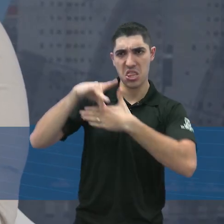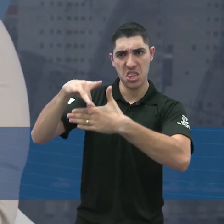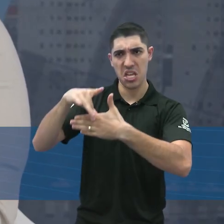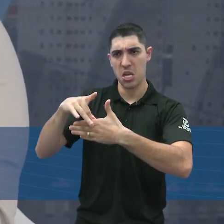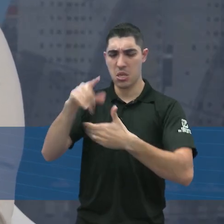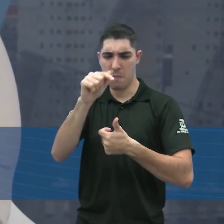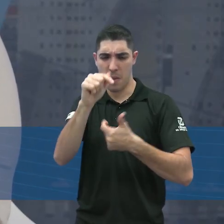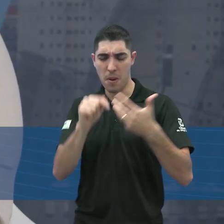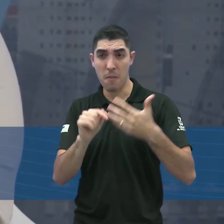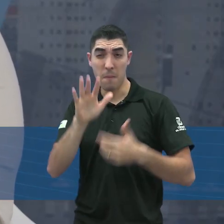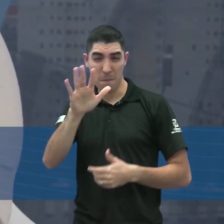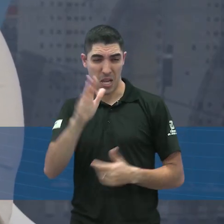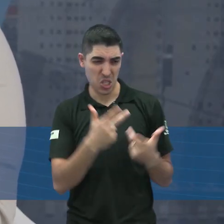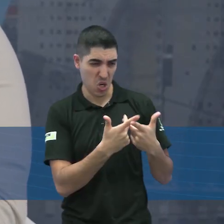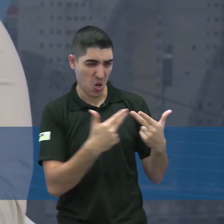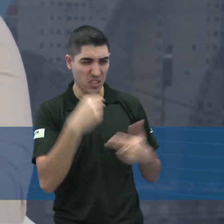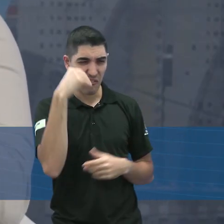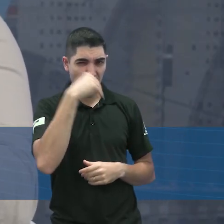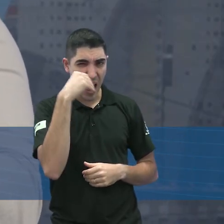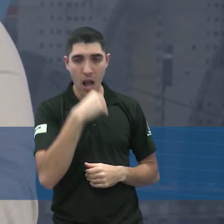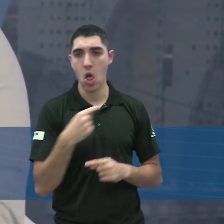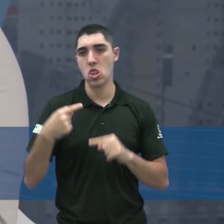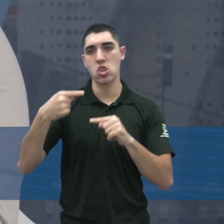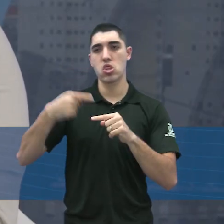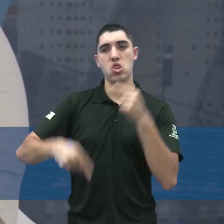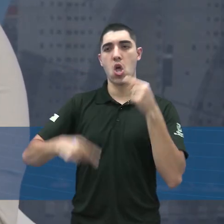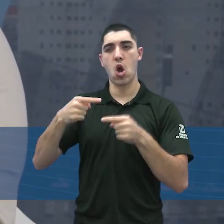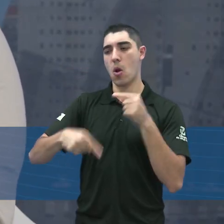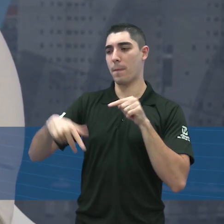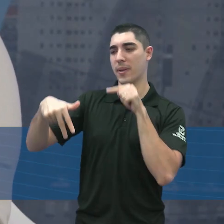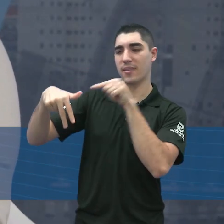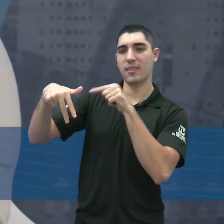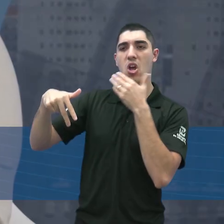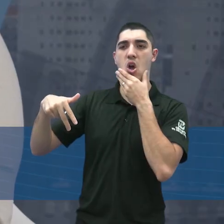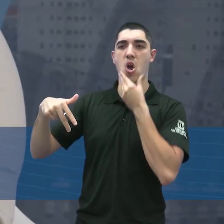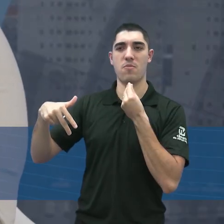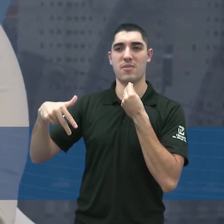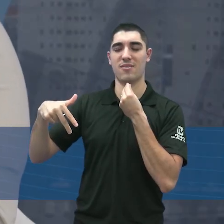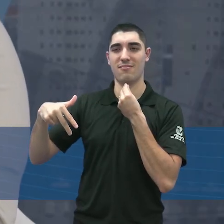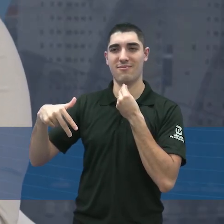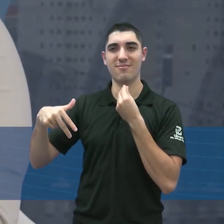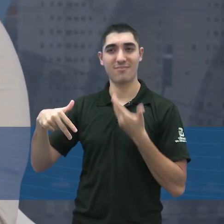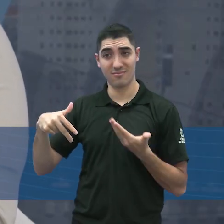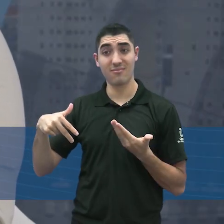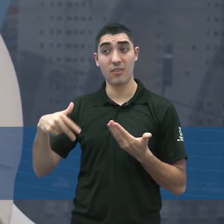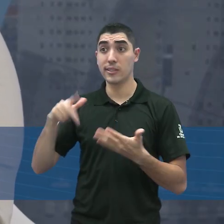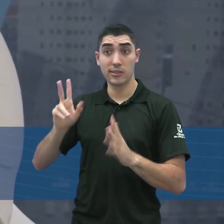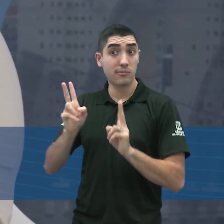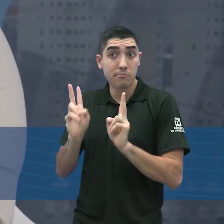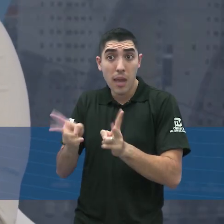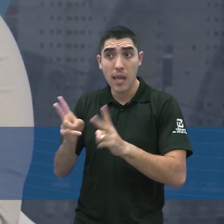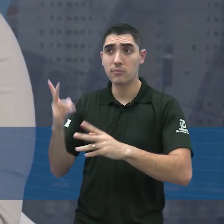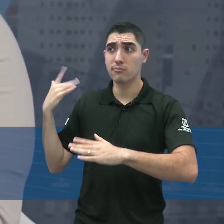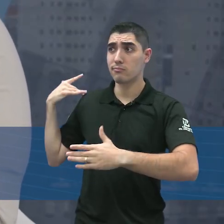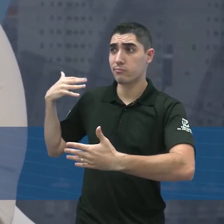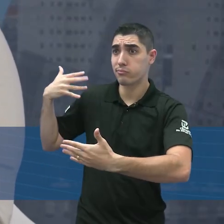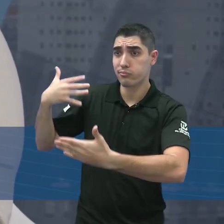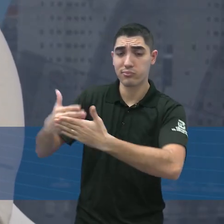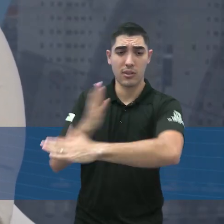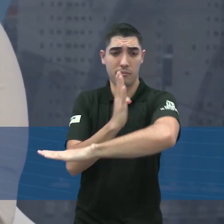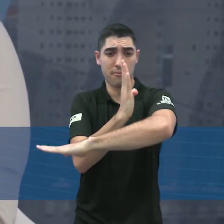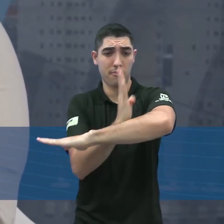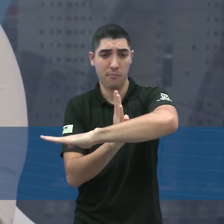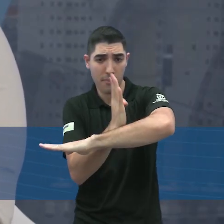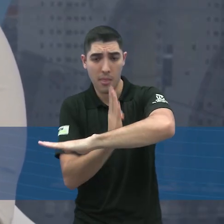que é contrário a isso não se configura à definição do estereótipo masculino, atravessou os séculos, atravessou a